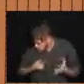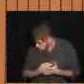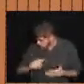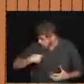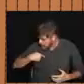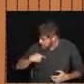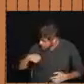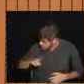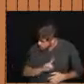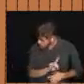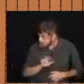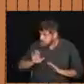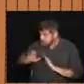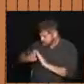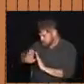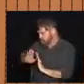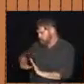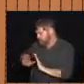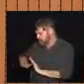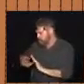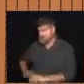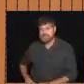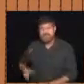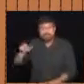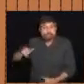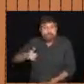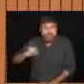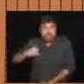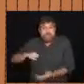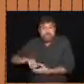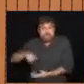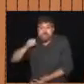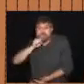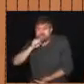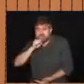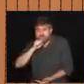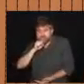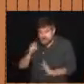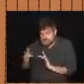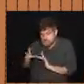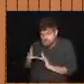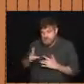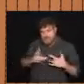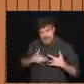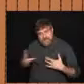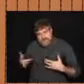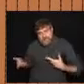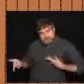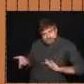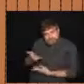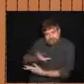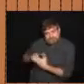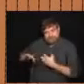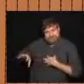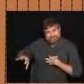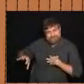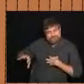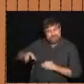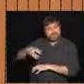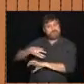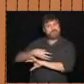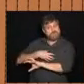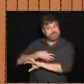para a senhora? Ou seja, estabeleça uma relação de generosidade, porque